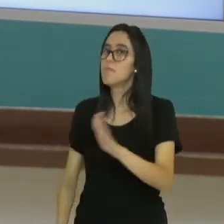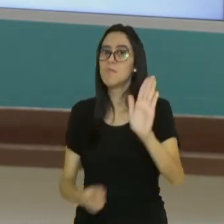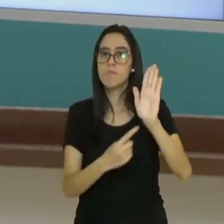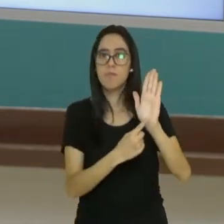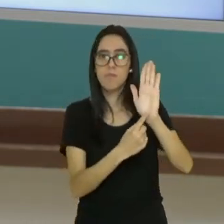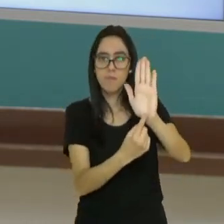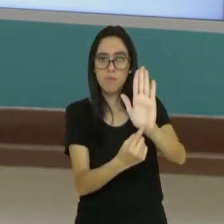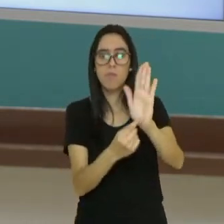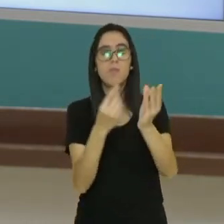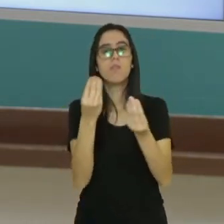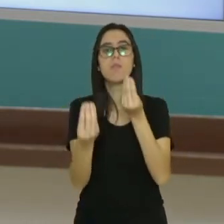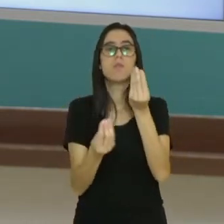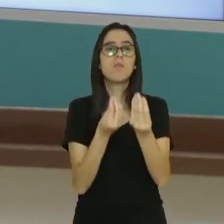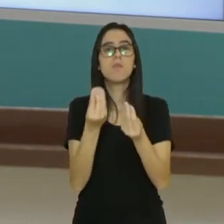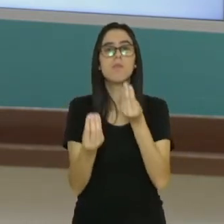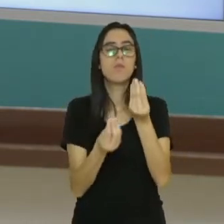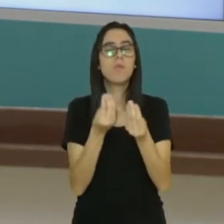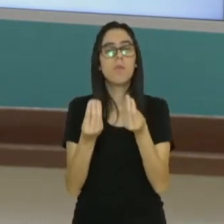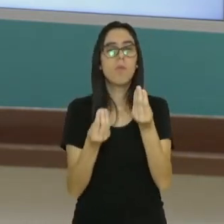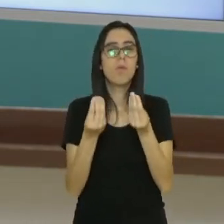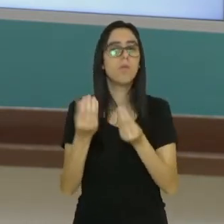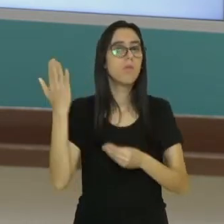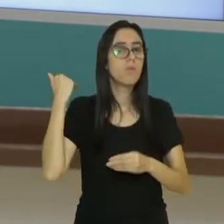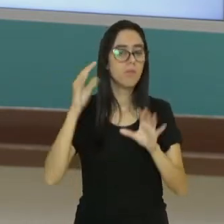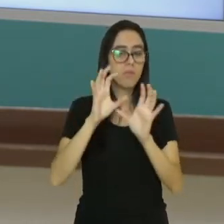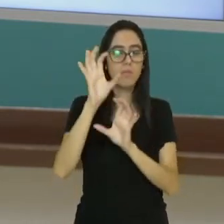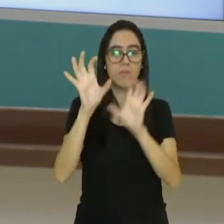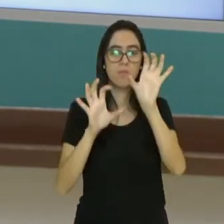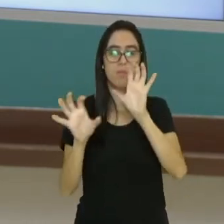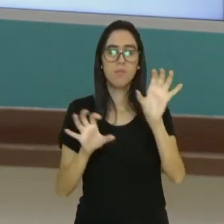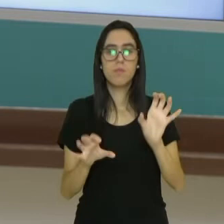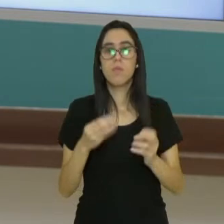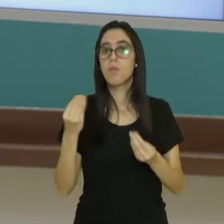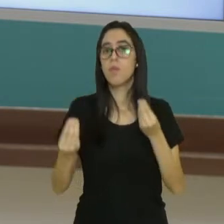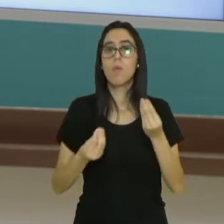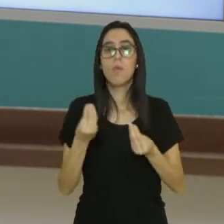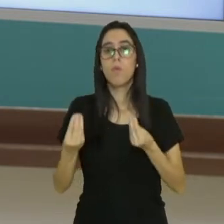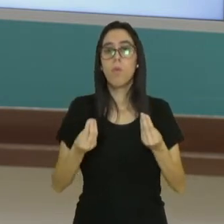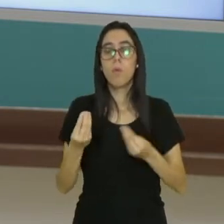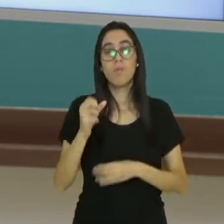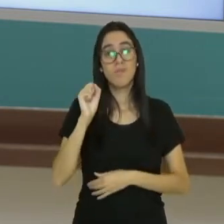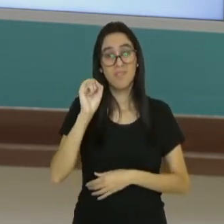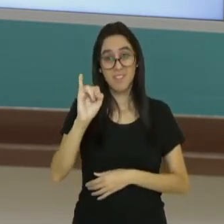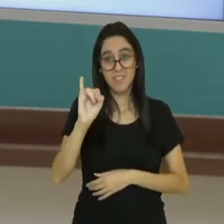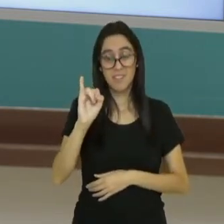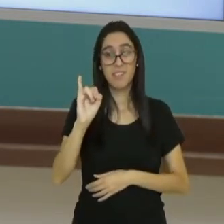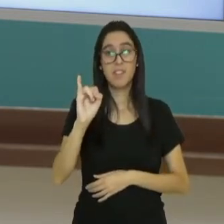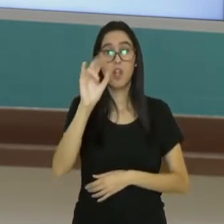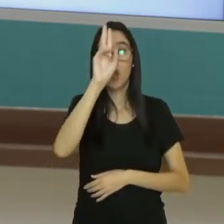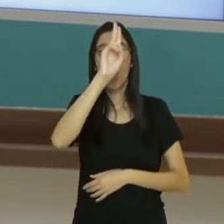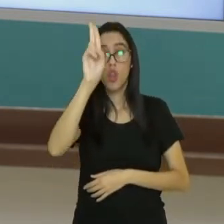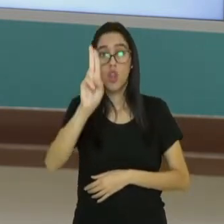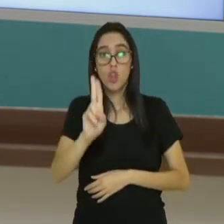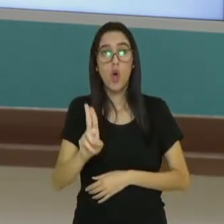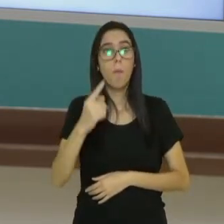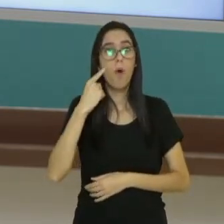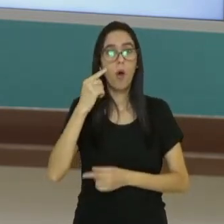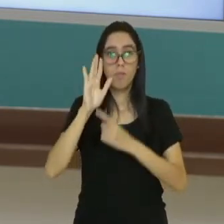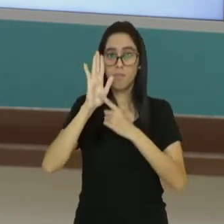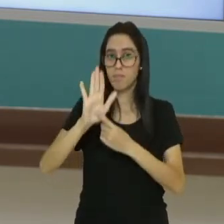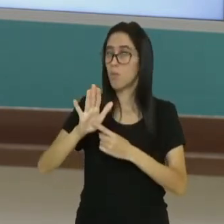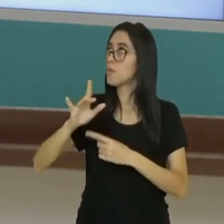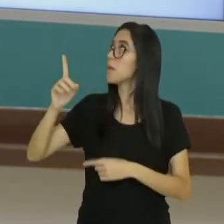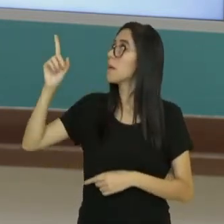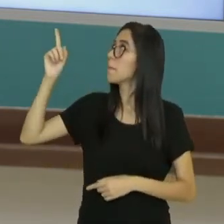onde estariam os continentes, ou parte deles, né, se fossem os nomes que são na